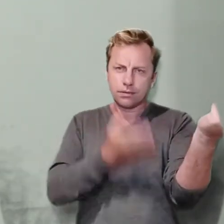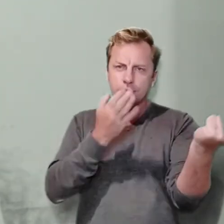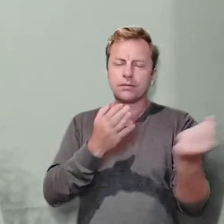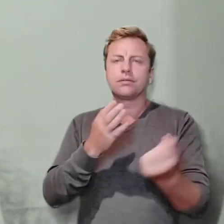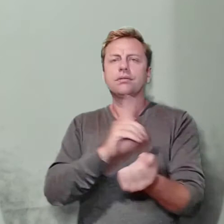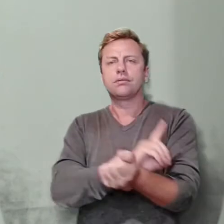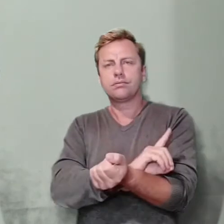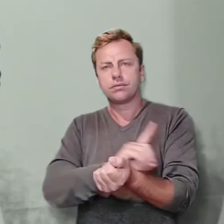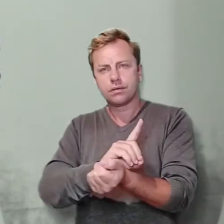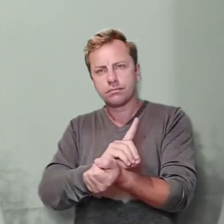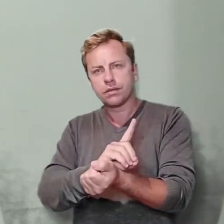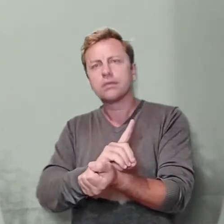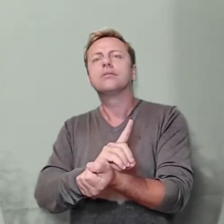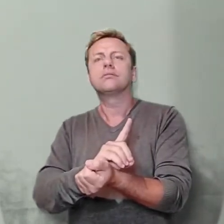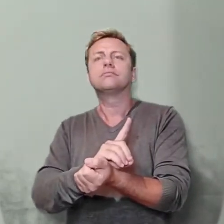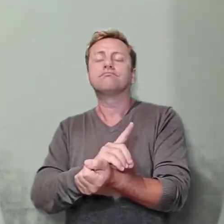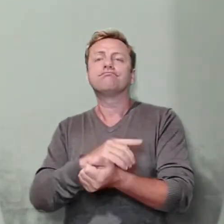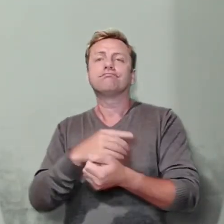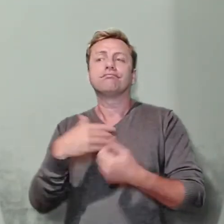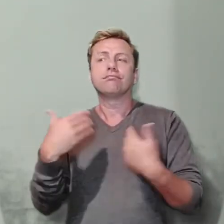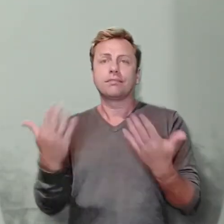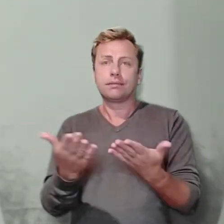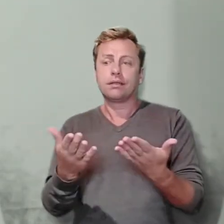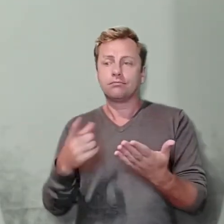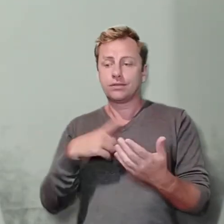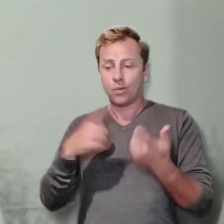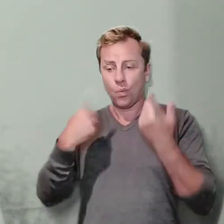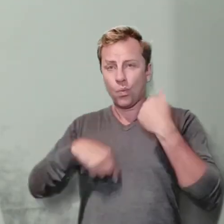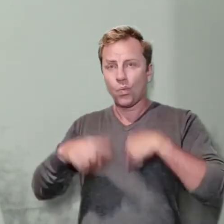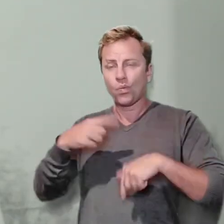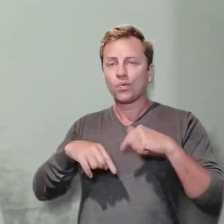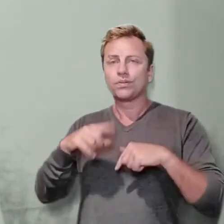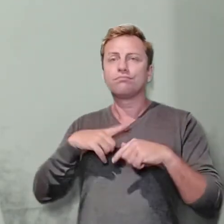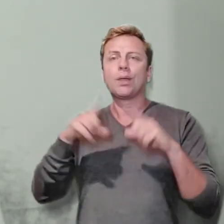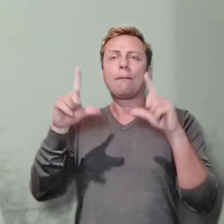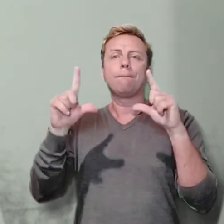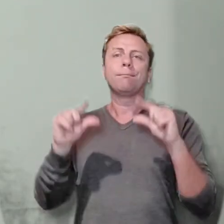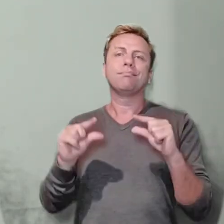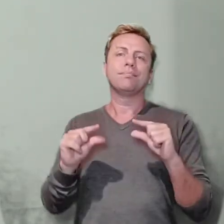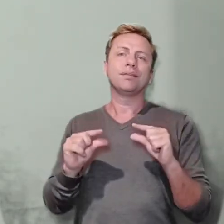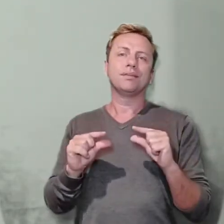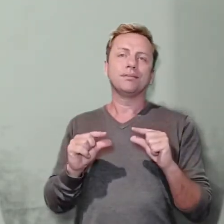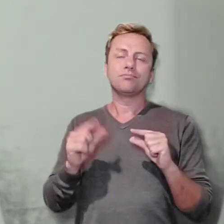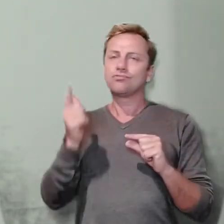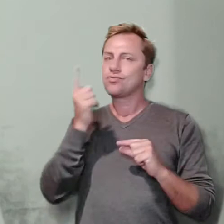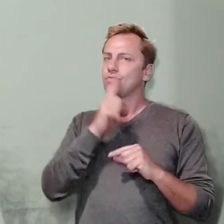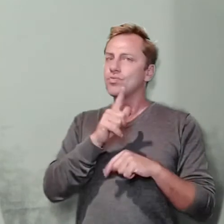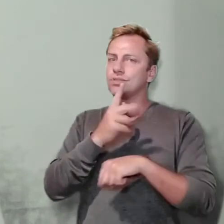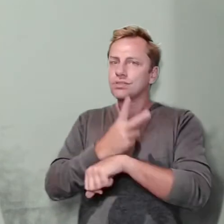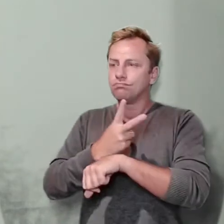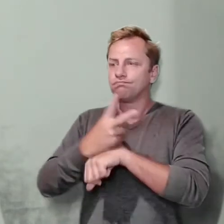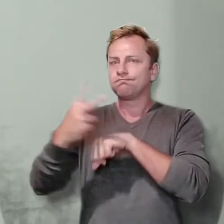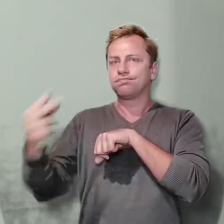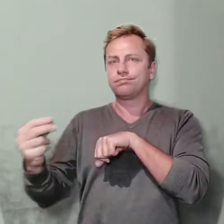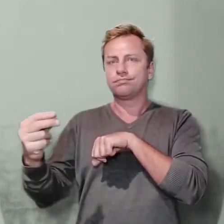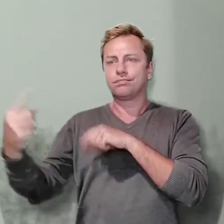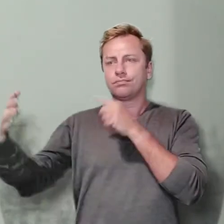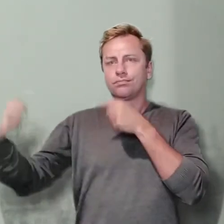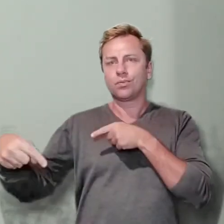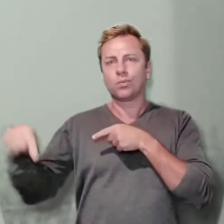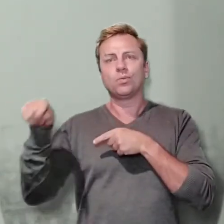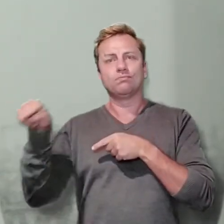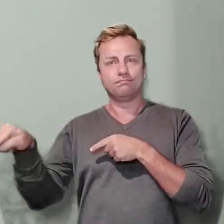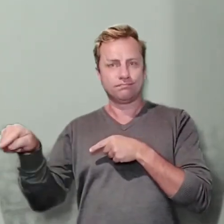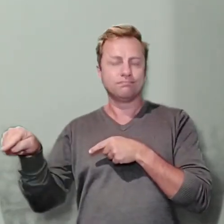hipertensão, diabetes, você já chega com um organismo menos capaz de responder